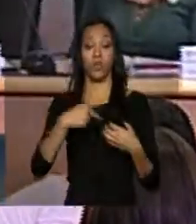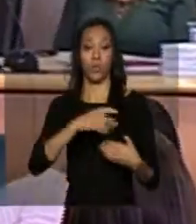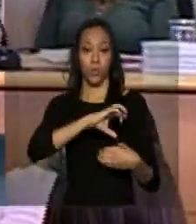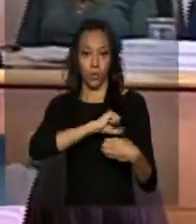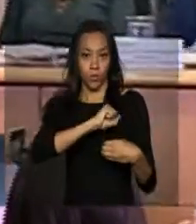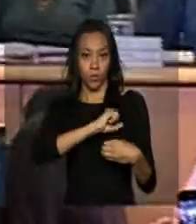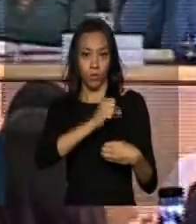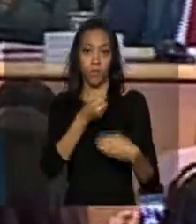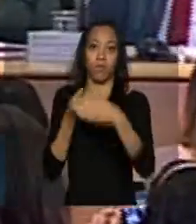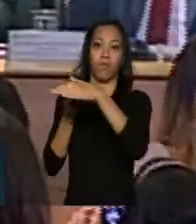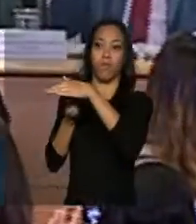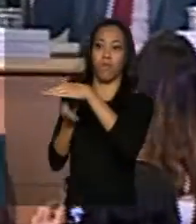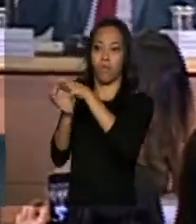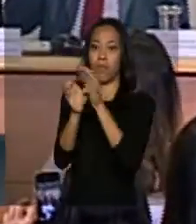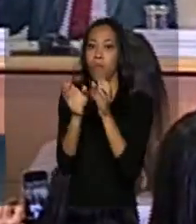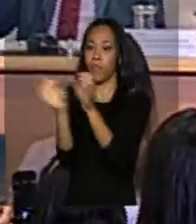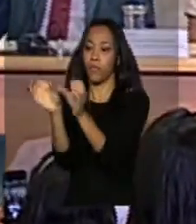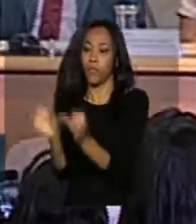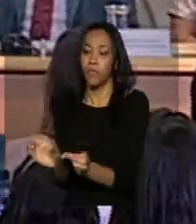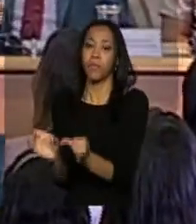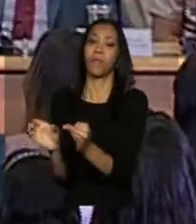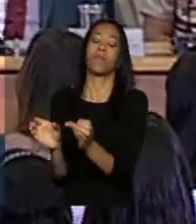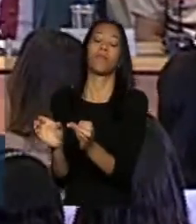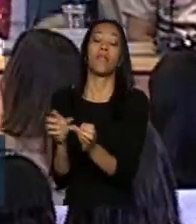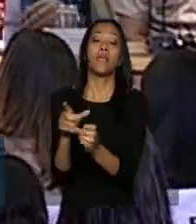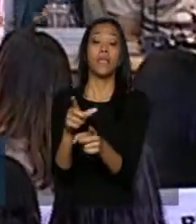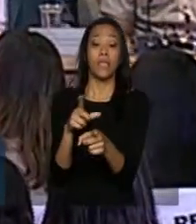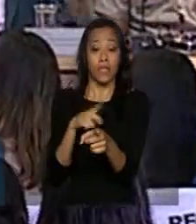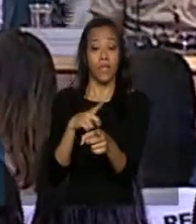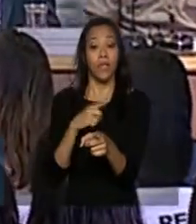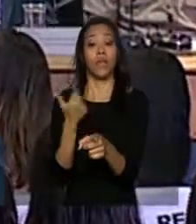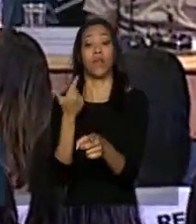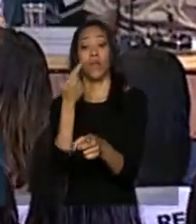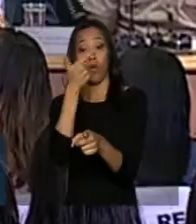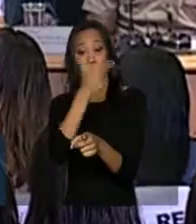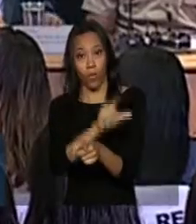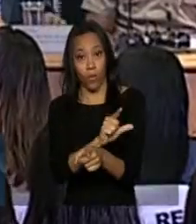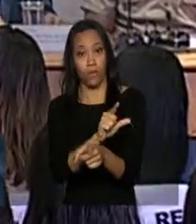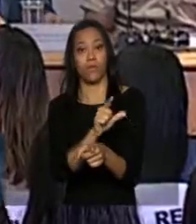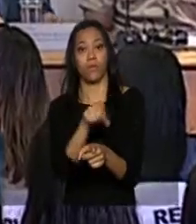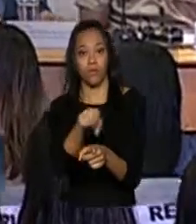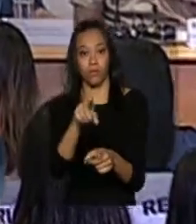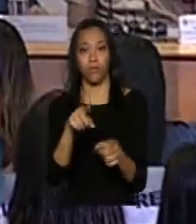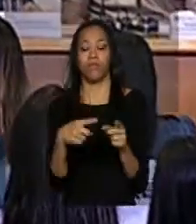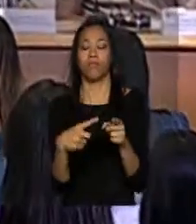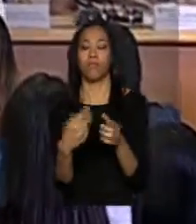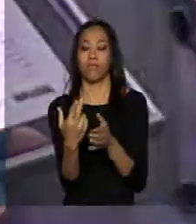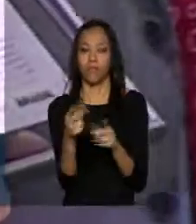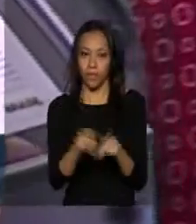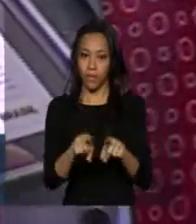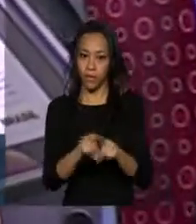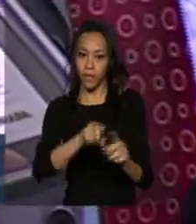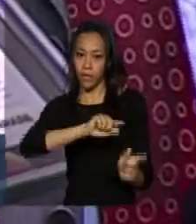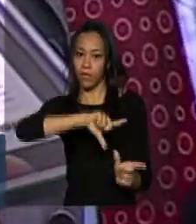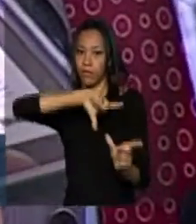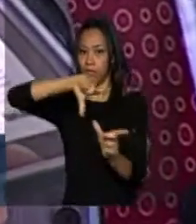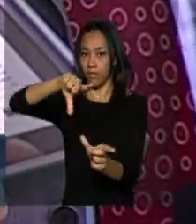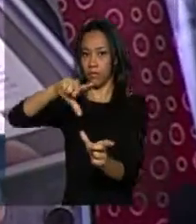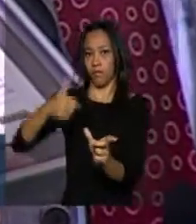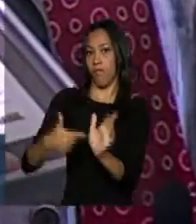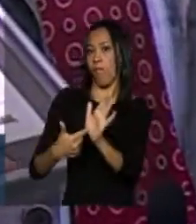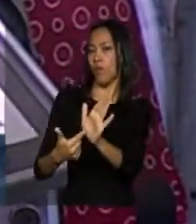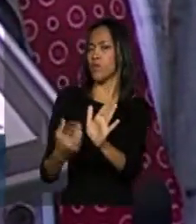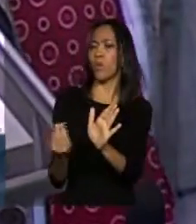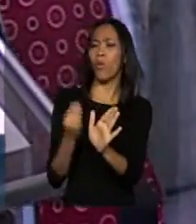quadro, que tem um compilado do alcance do nosso trabalho. E,